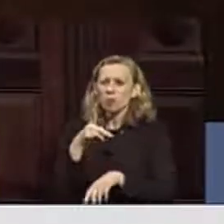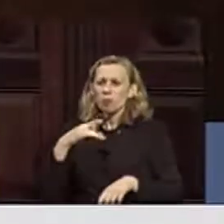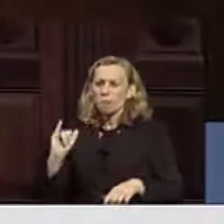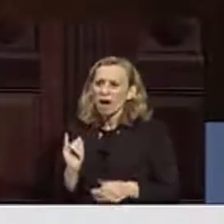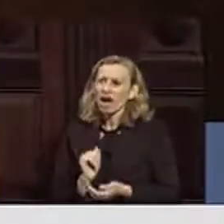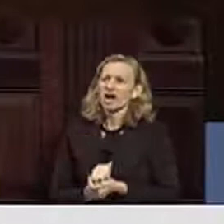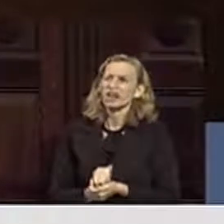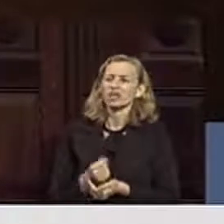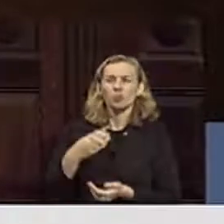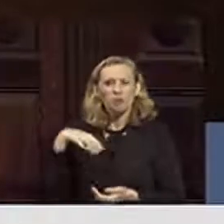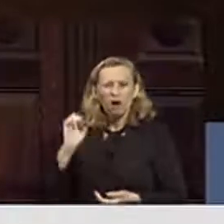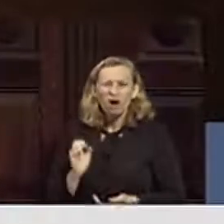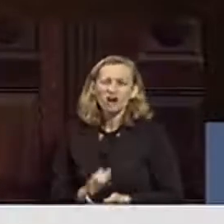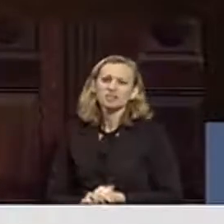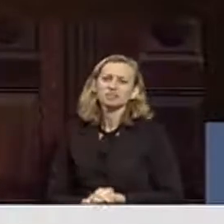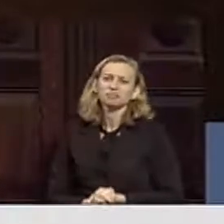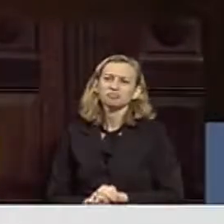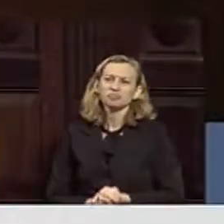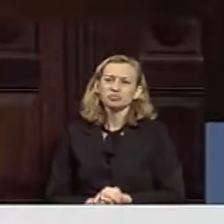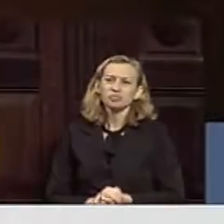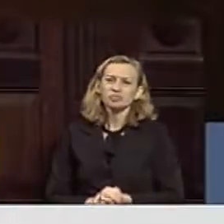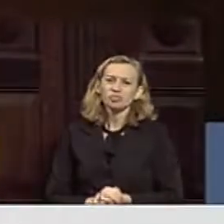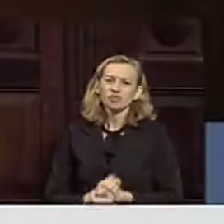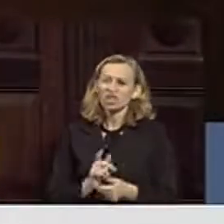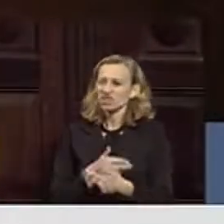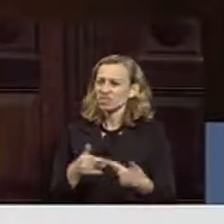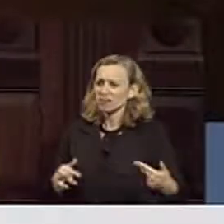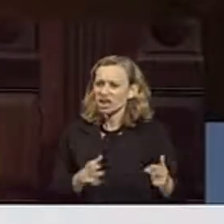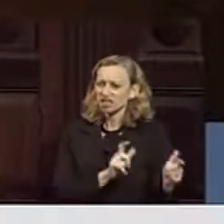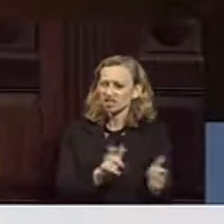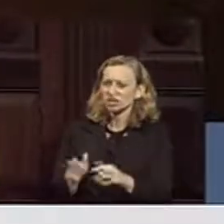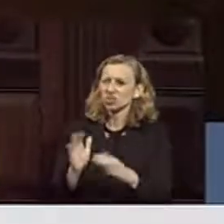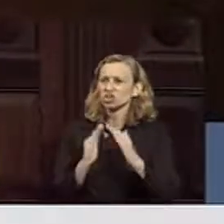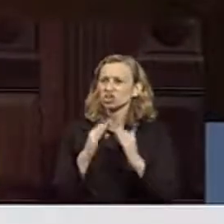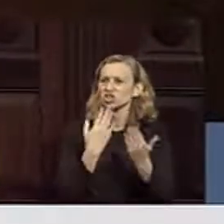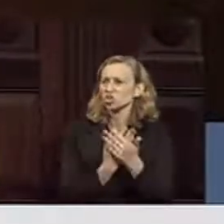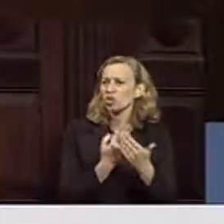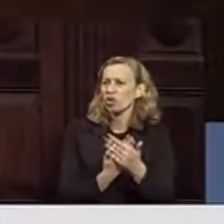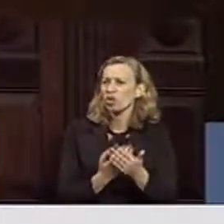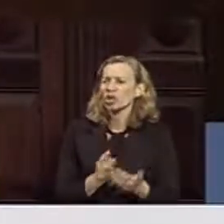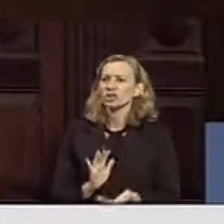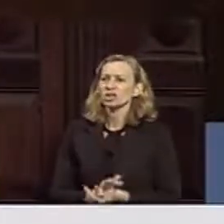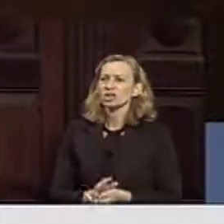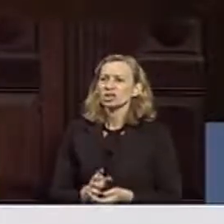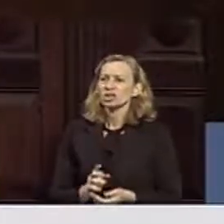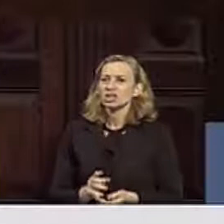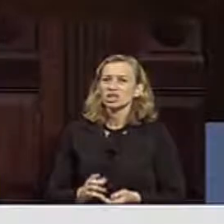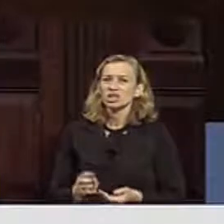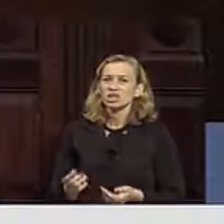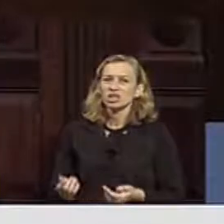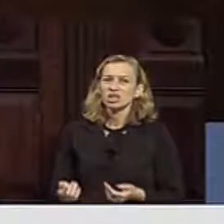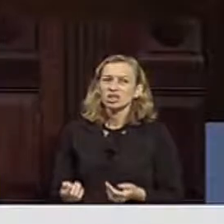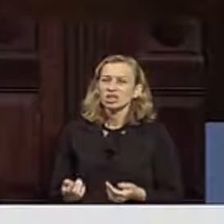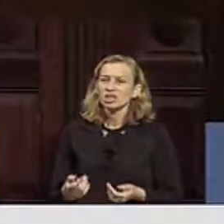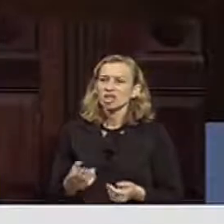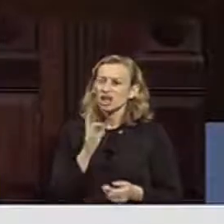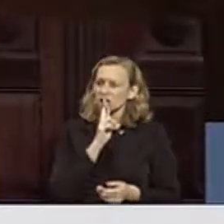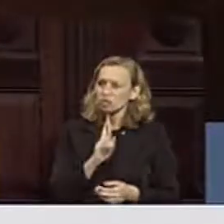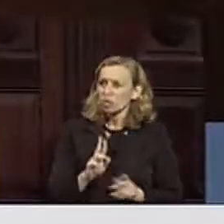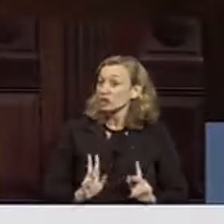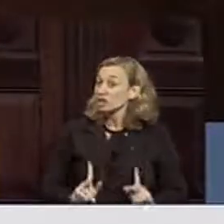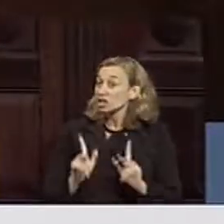Oliveira, conversei com pais do Francisco Portugal Neves, e a narrativa é a mesma. As turmas